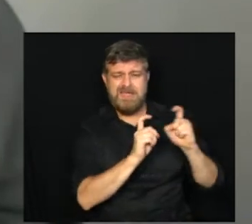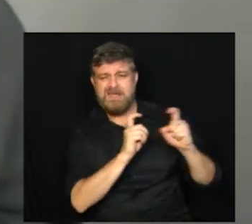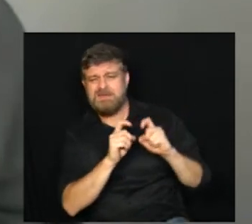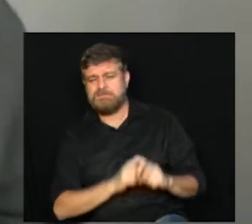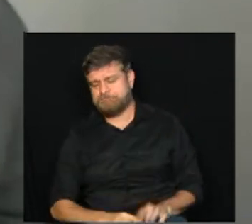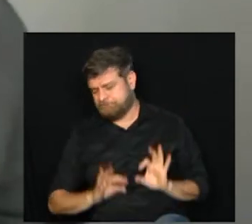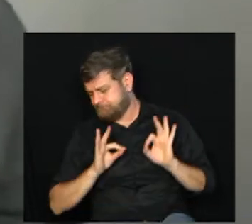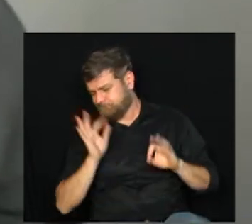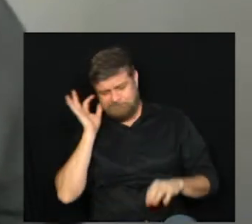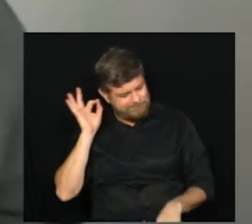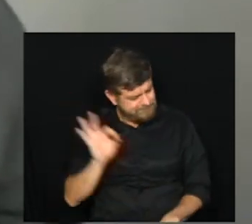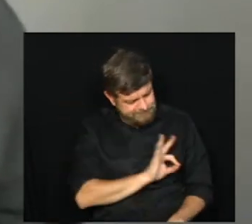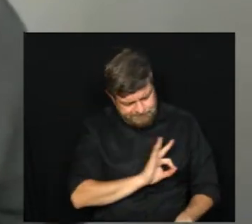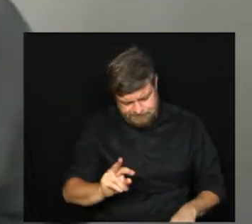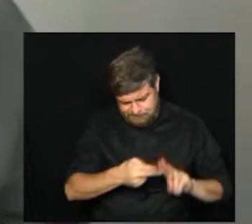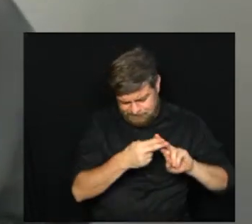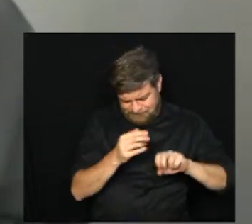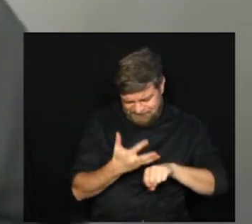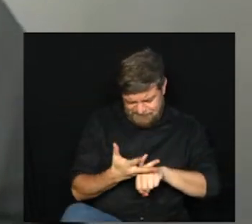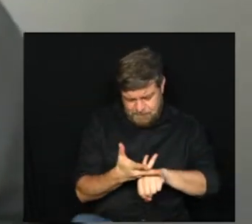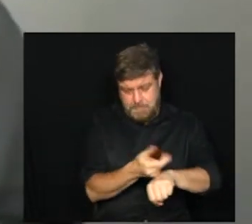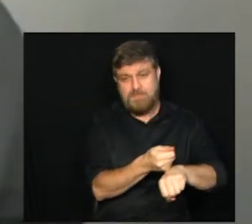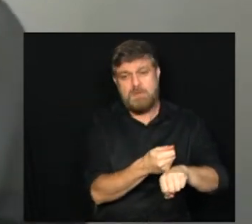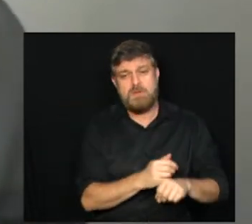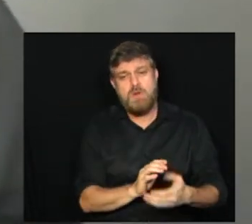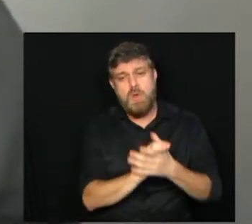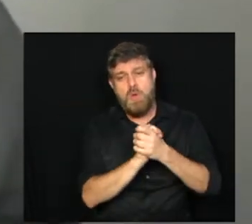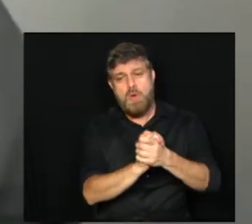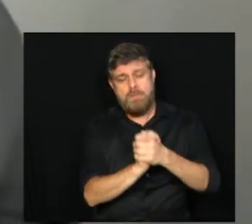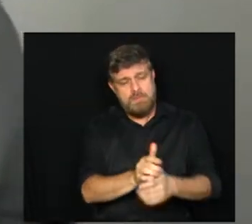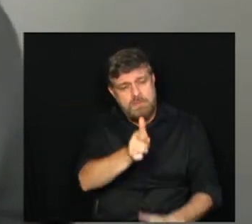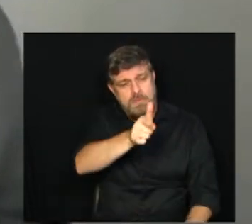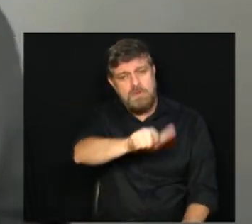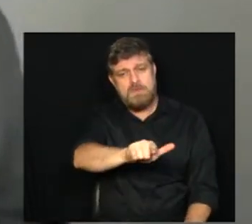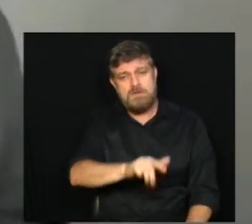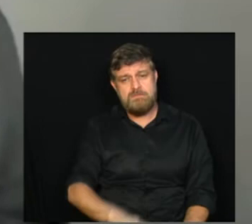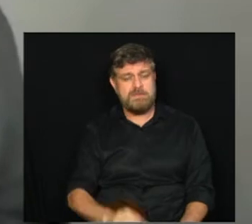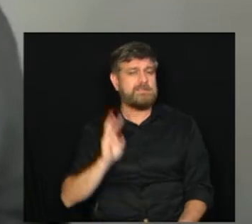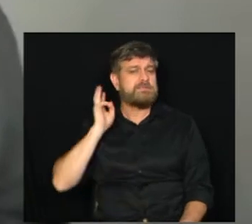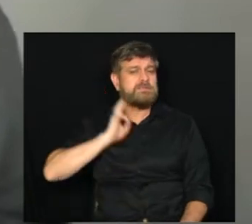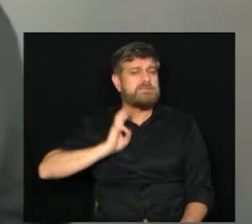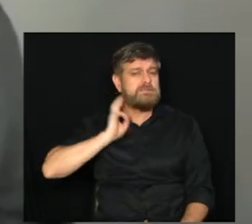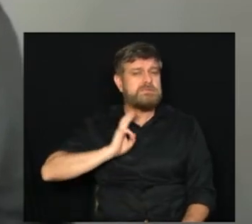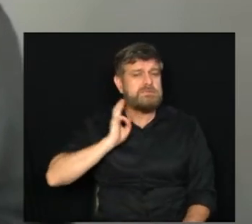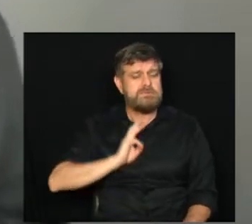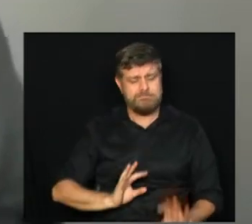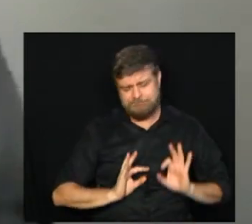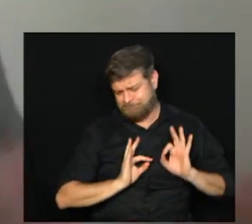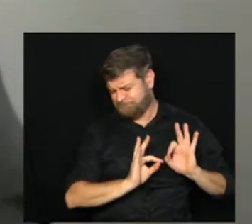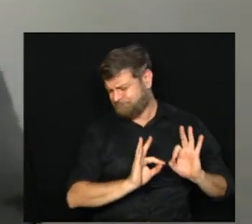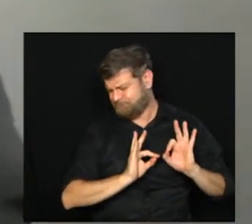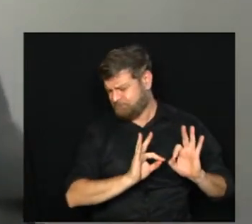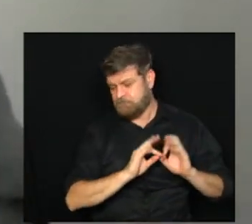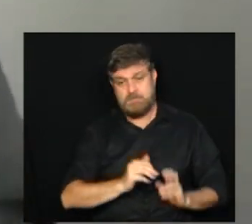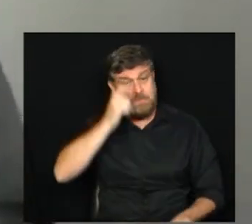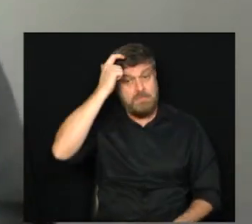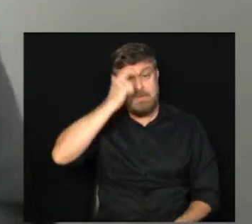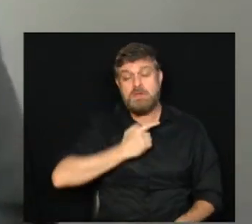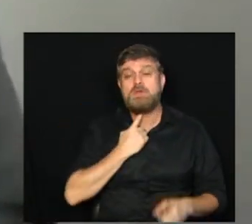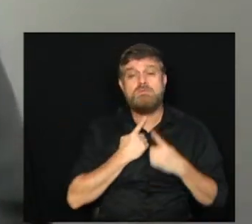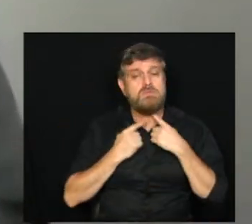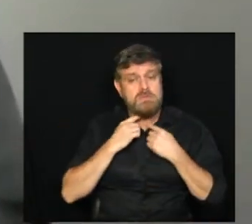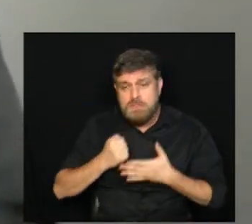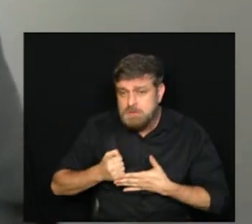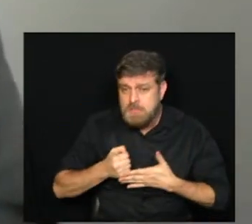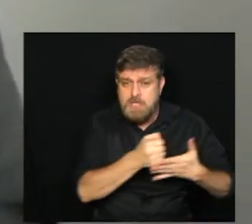todas muito ricas, né, dessa comissão. Parabenizo mais uma vez o Cecílio por isso, né? E me coloco à disposição sempre